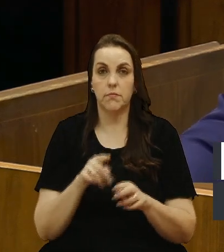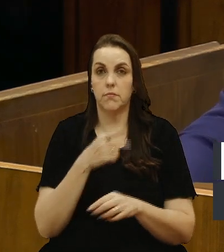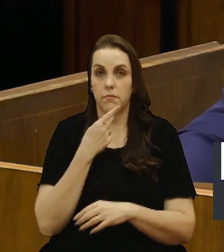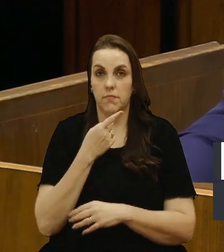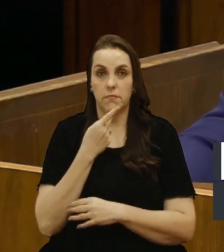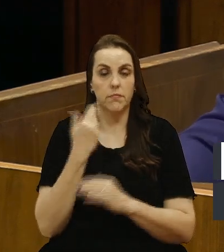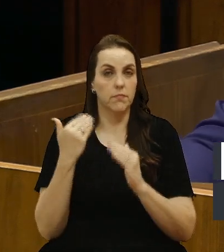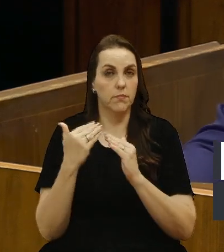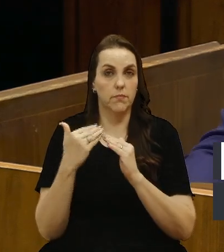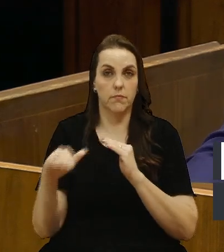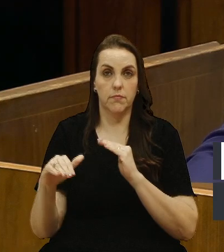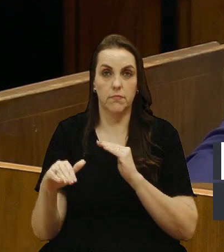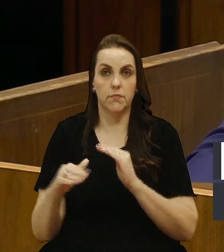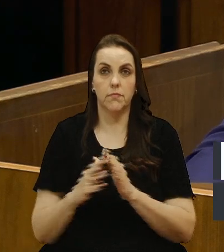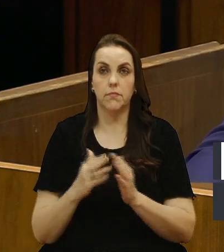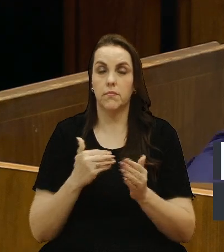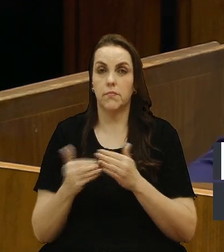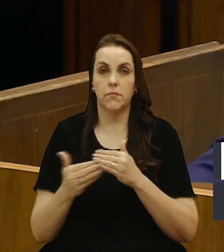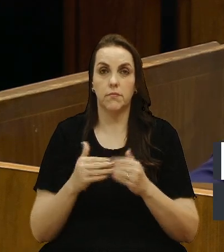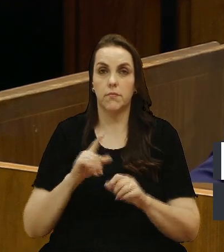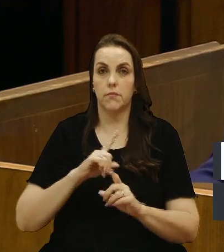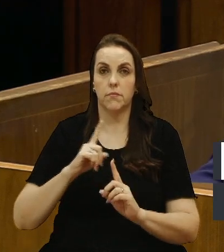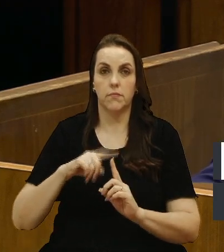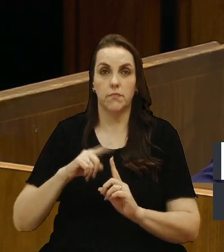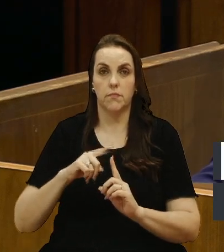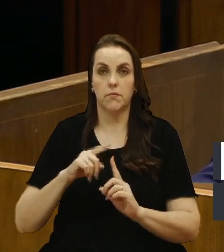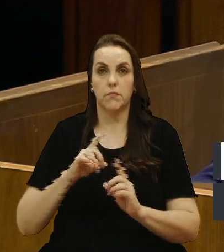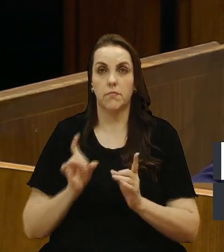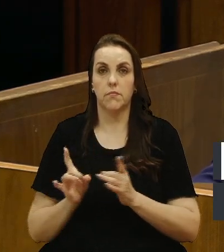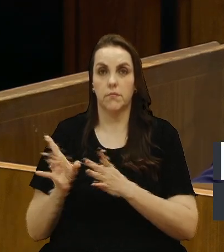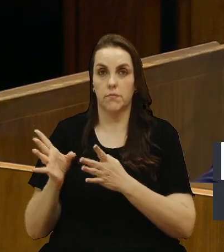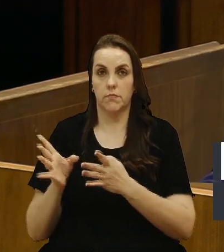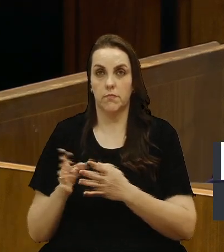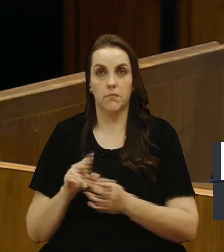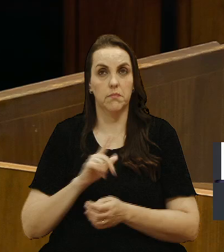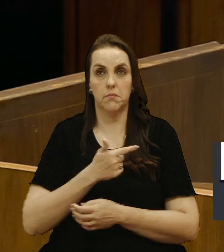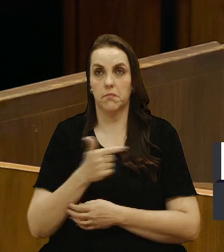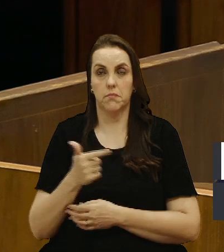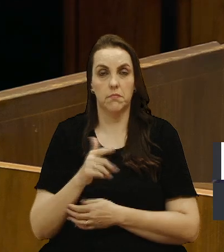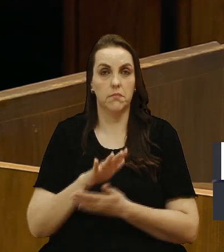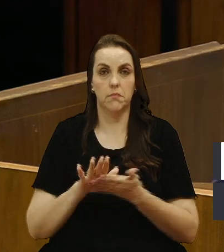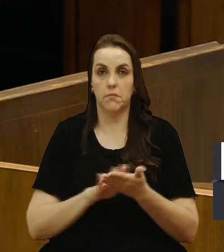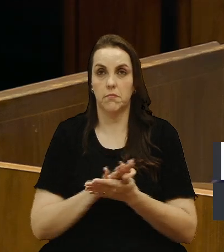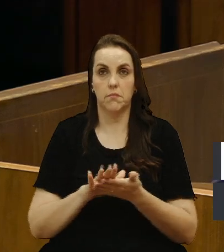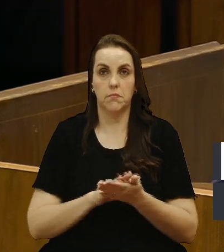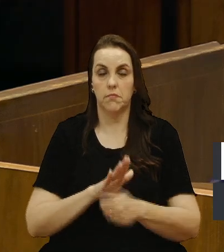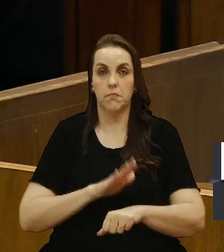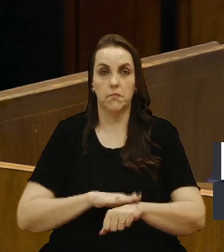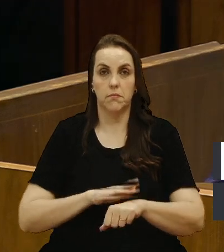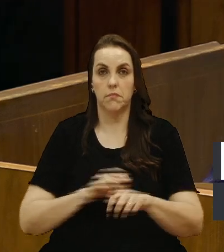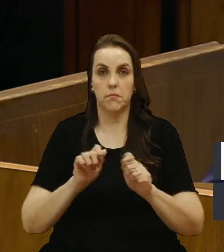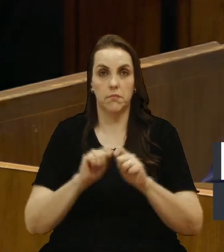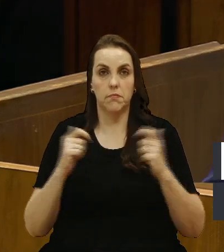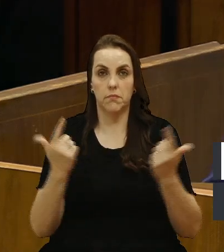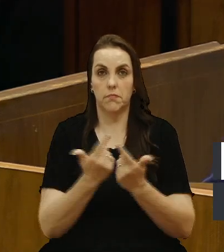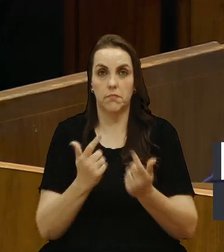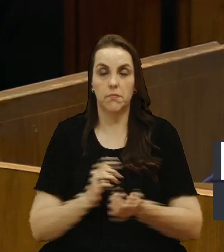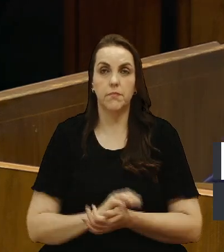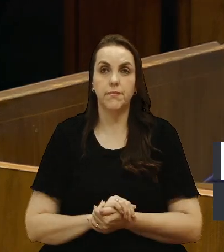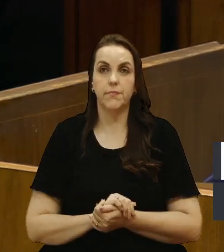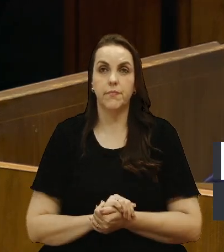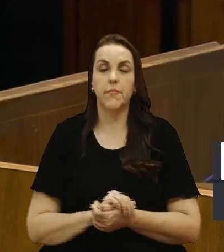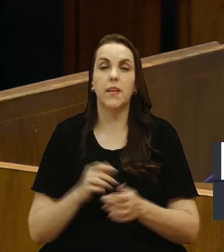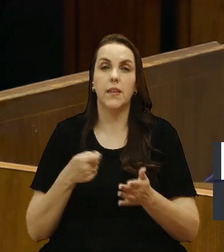vai ser contrário a qualquer tipo de privatização, e que não existe nada nesse momento lá na Assembleia.